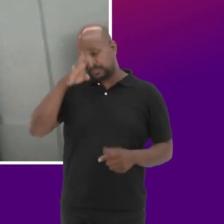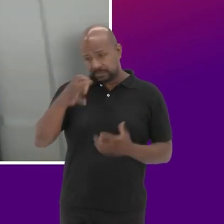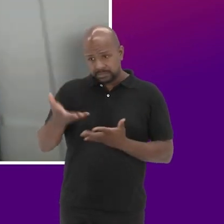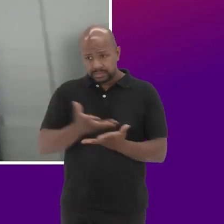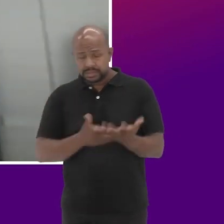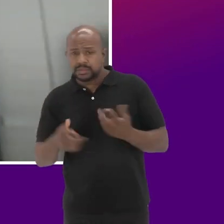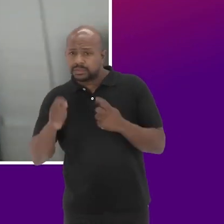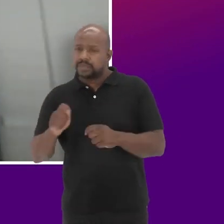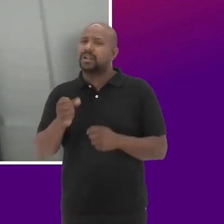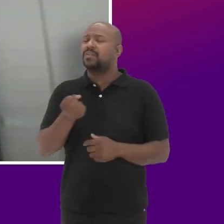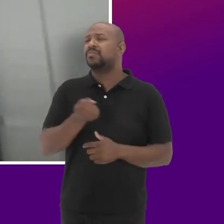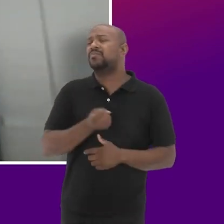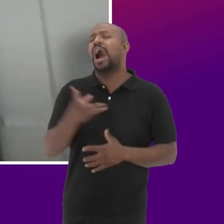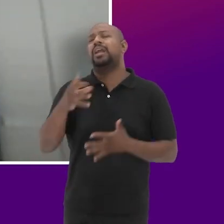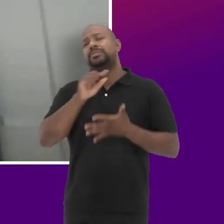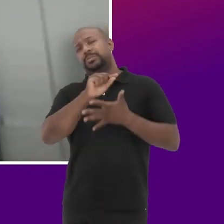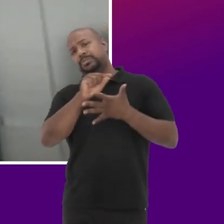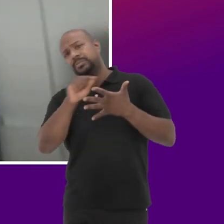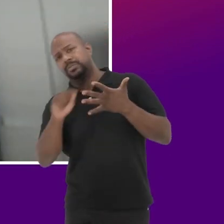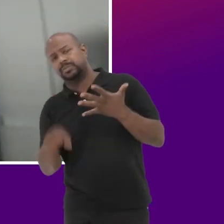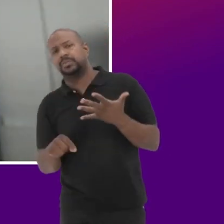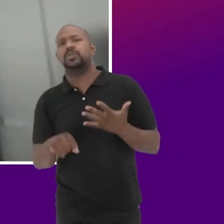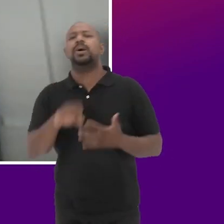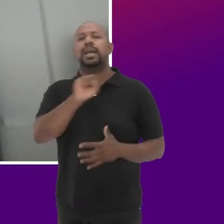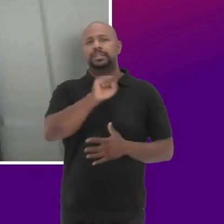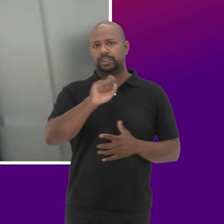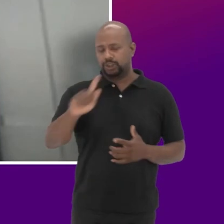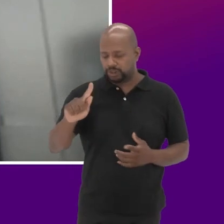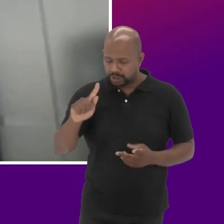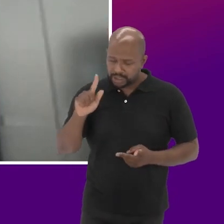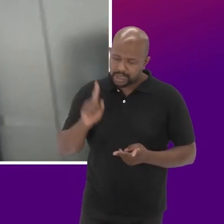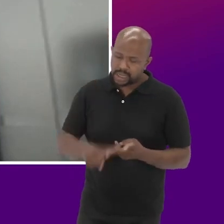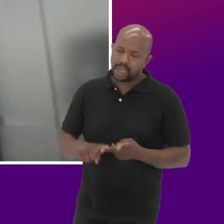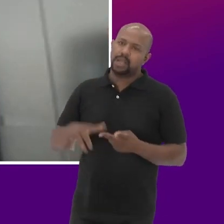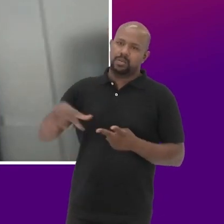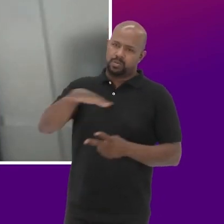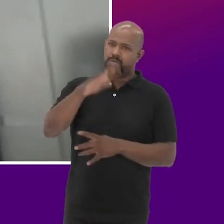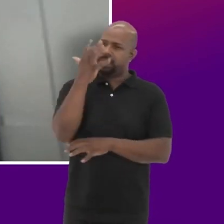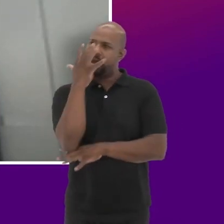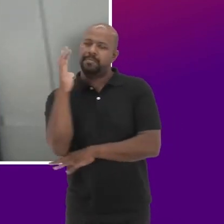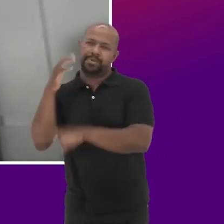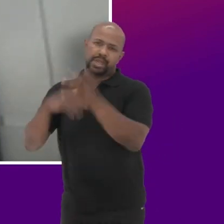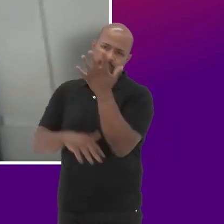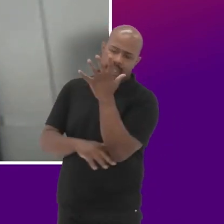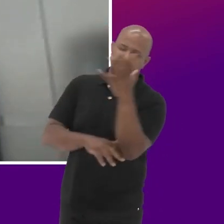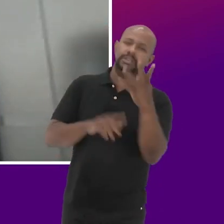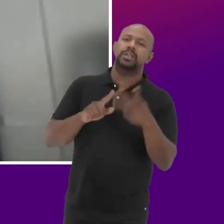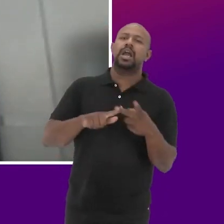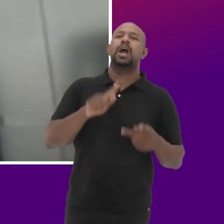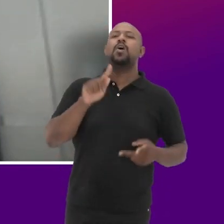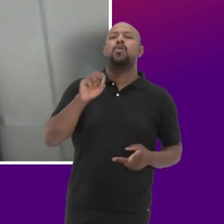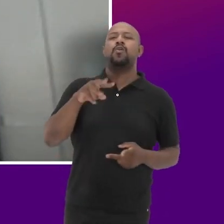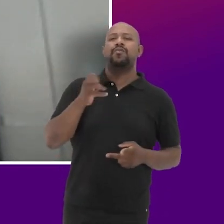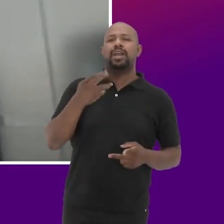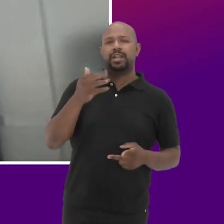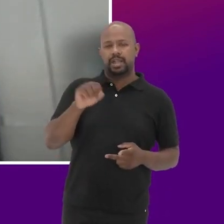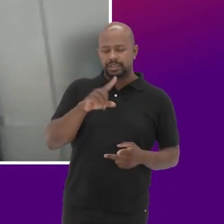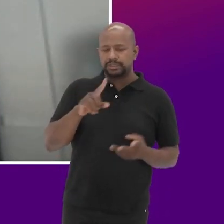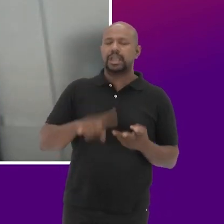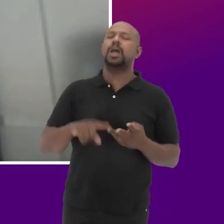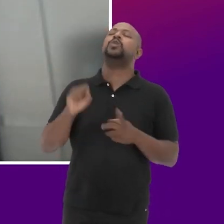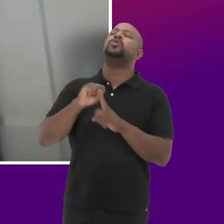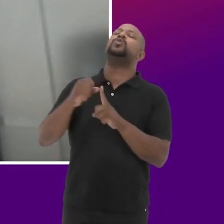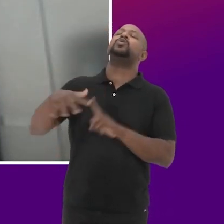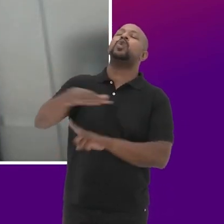Mantendo e conjugando várias questões, né? A questão do ESG, né, do meio ambiente, da governança, da